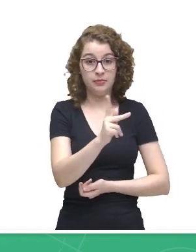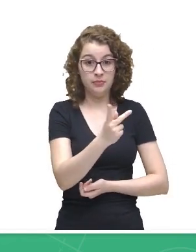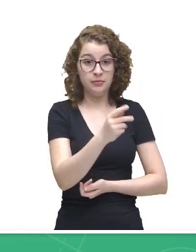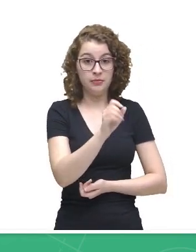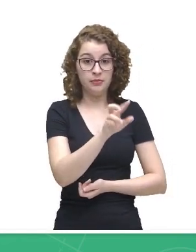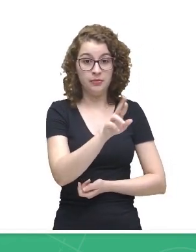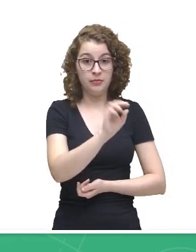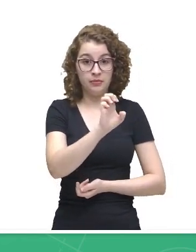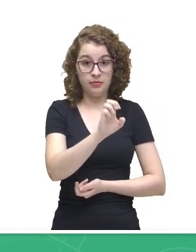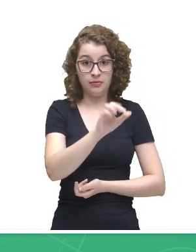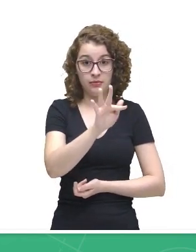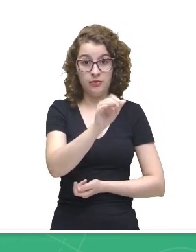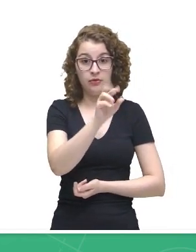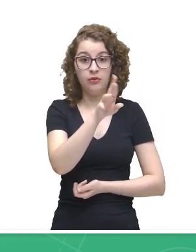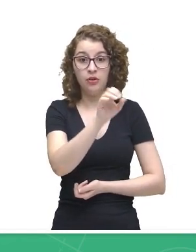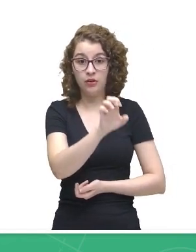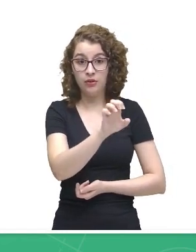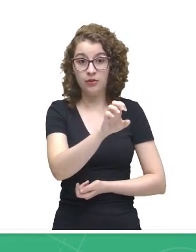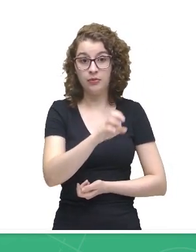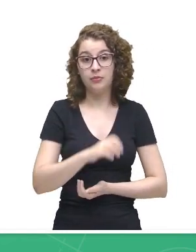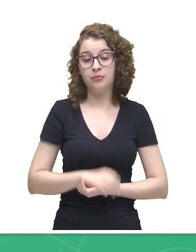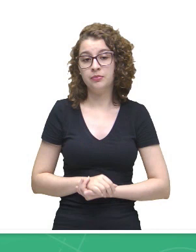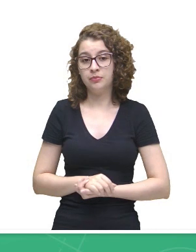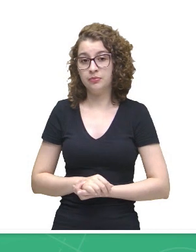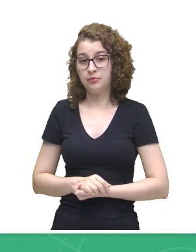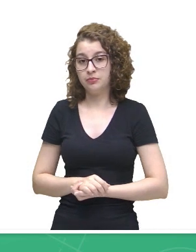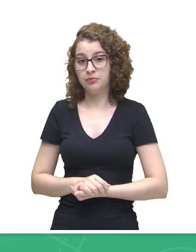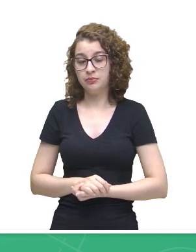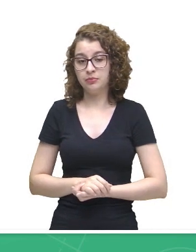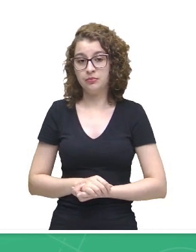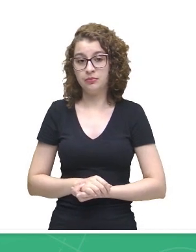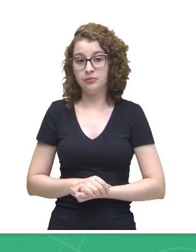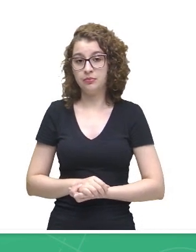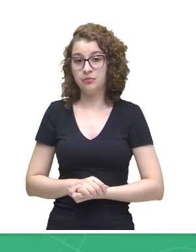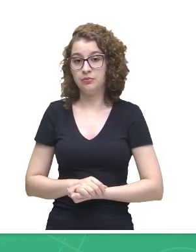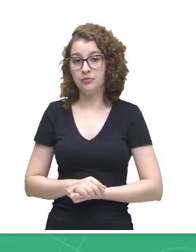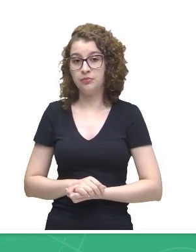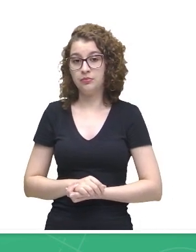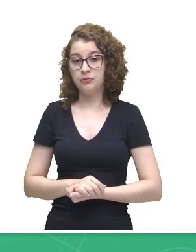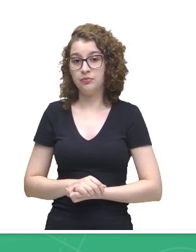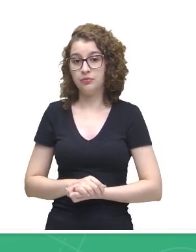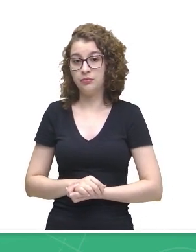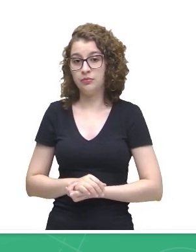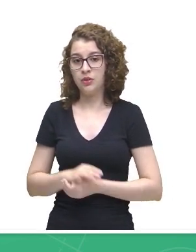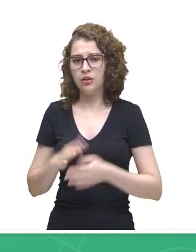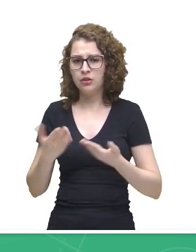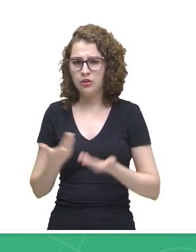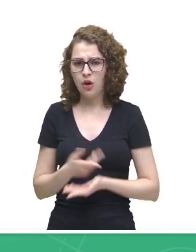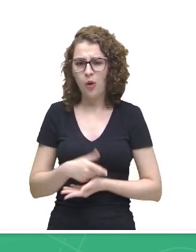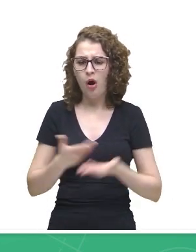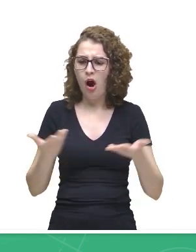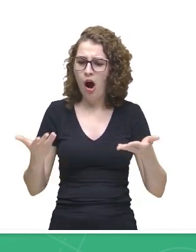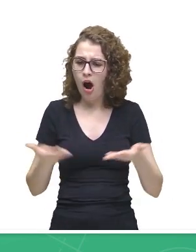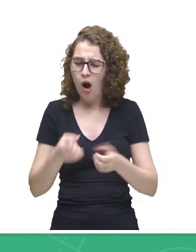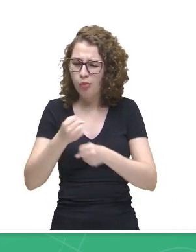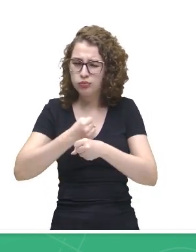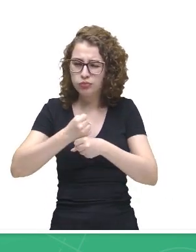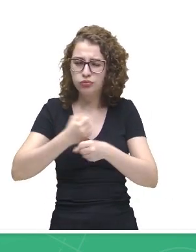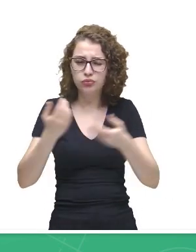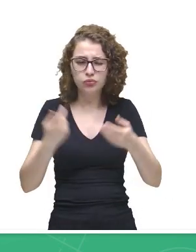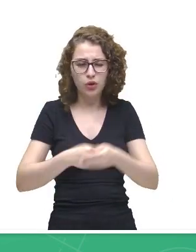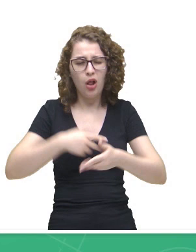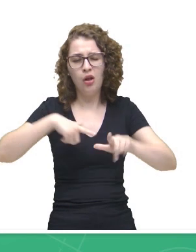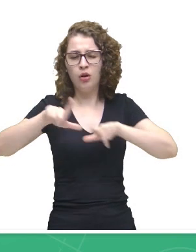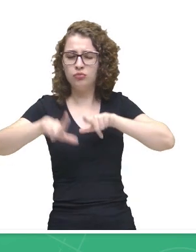Ok? I've worked too hard this year, therefore I deserve a vacation. Eu trabalhei demais este ano, portanto eu